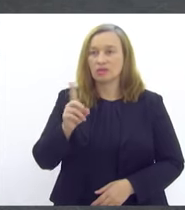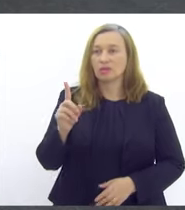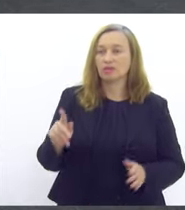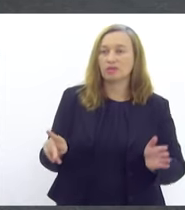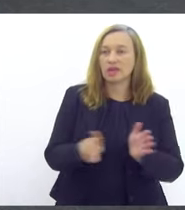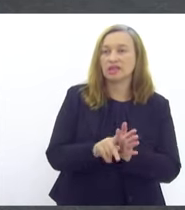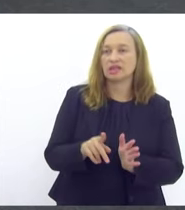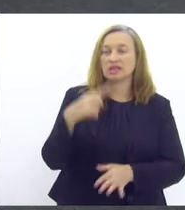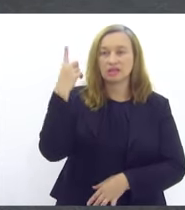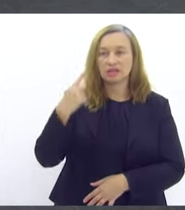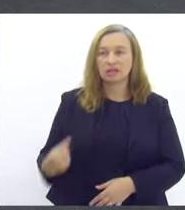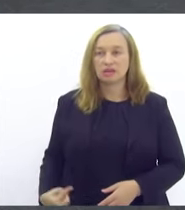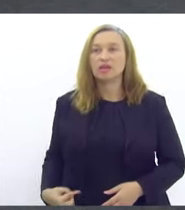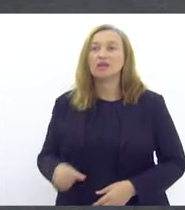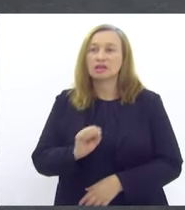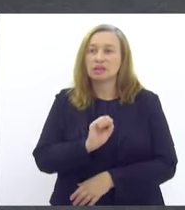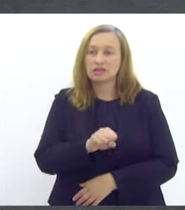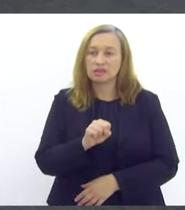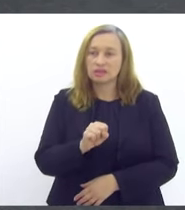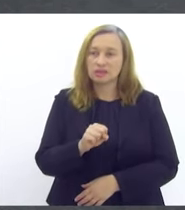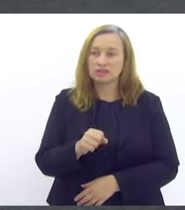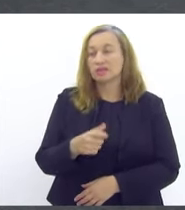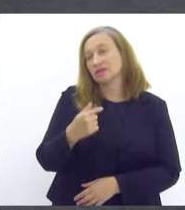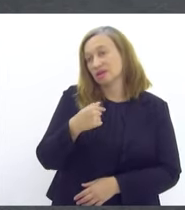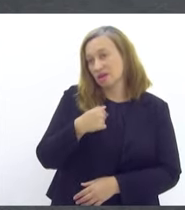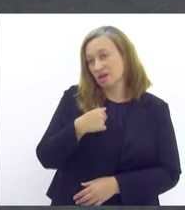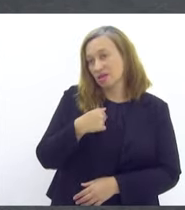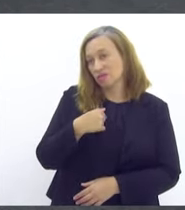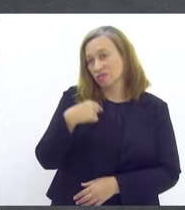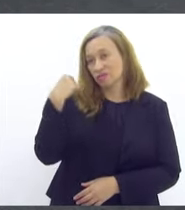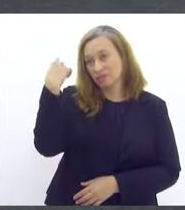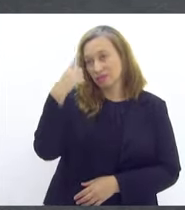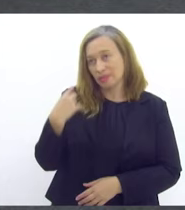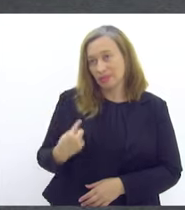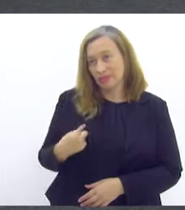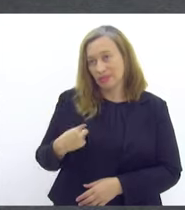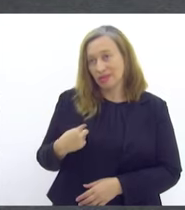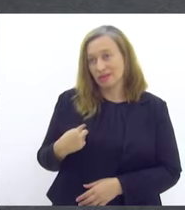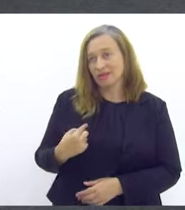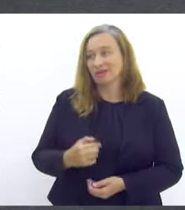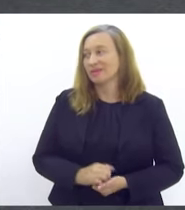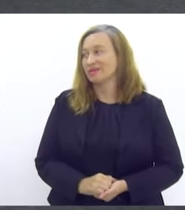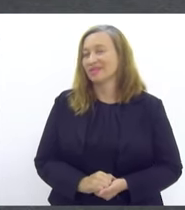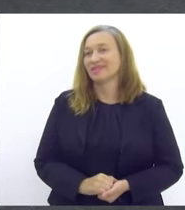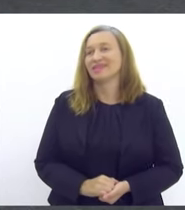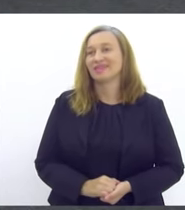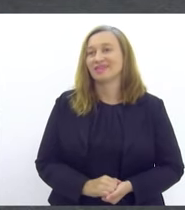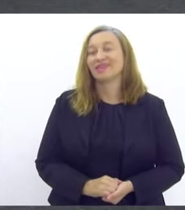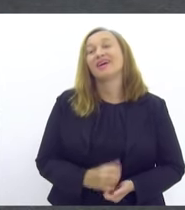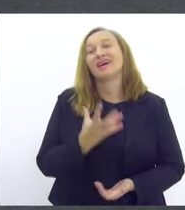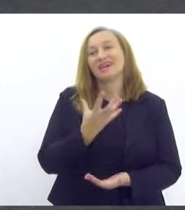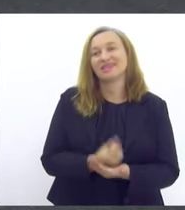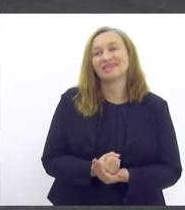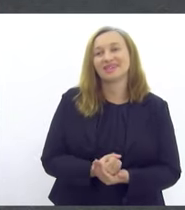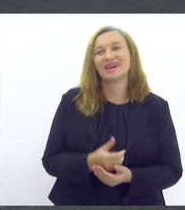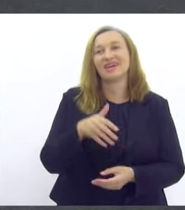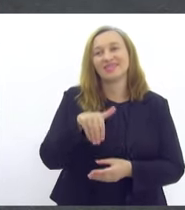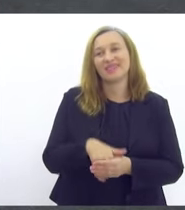deputada Dani Balbi, e sim dessa que vos fala, deputada Dani Monteiro. Queria aqui registrar